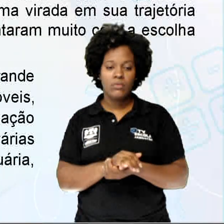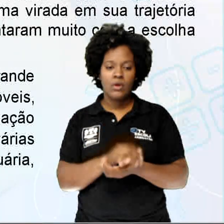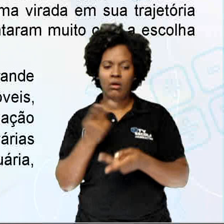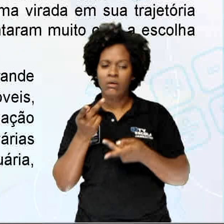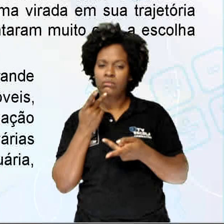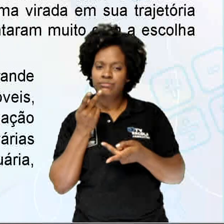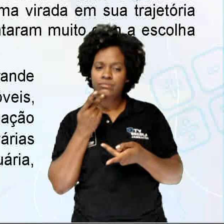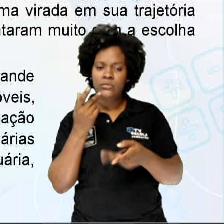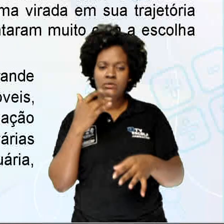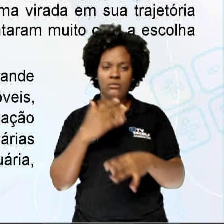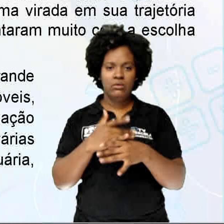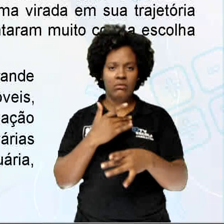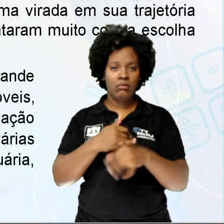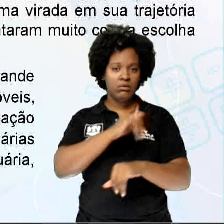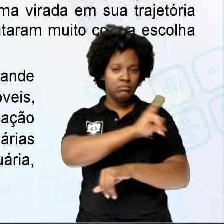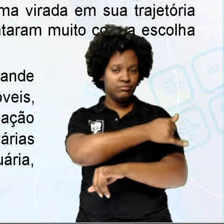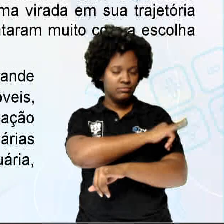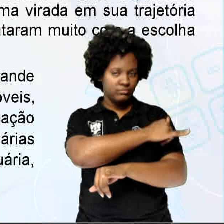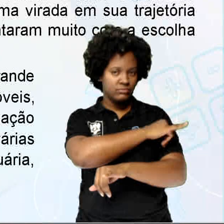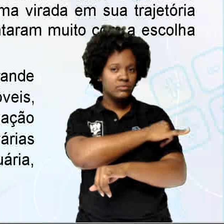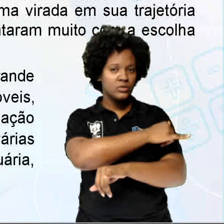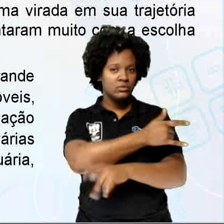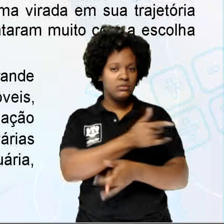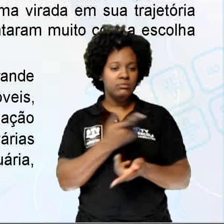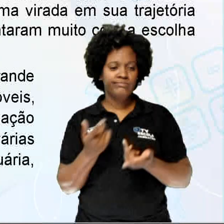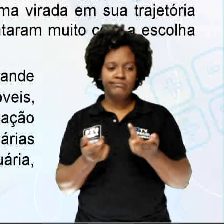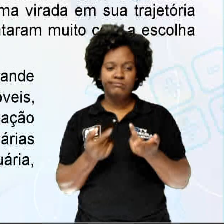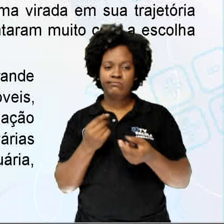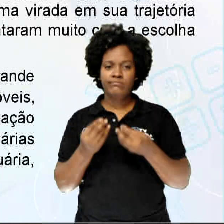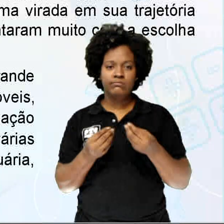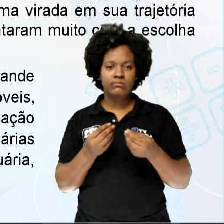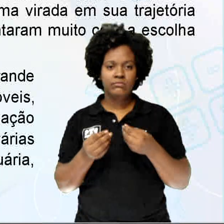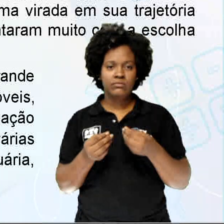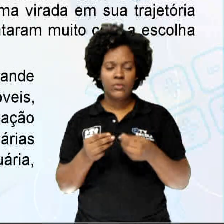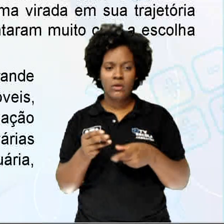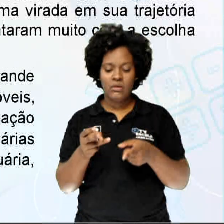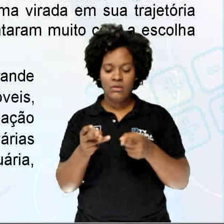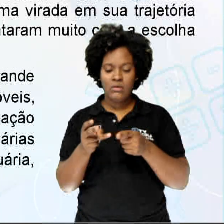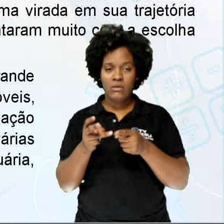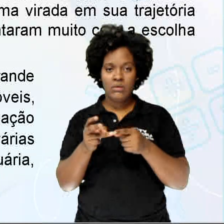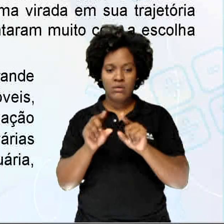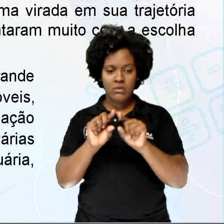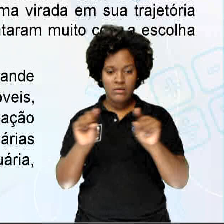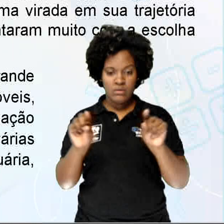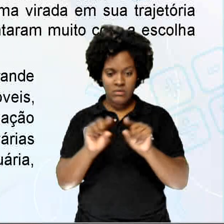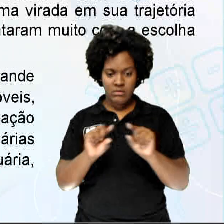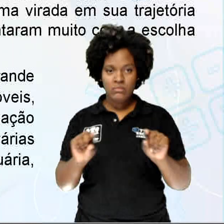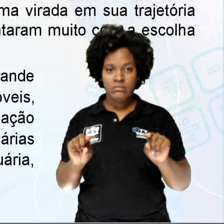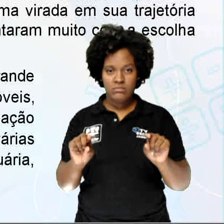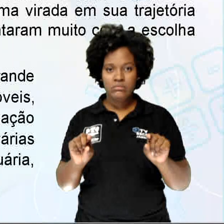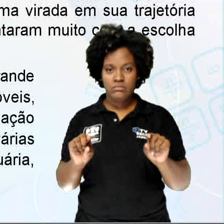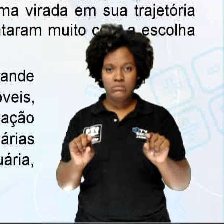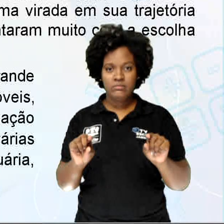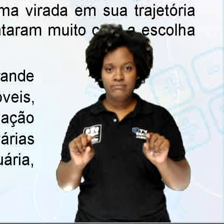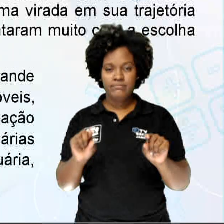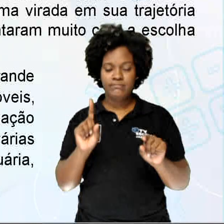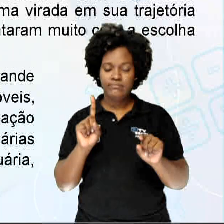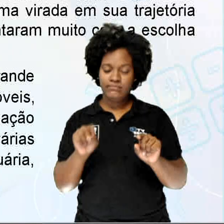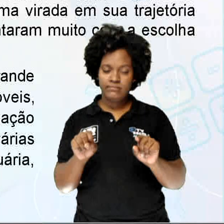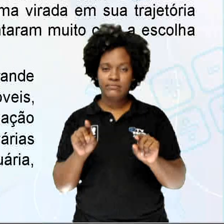da cidade do Rio de Janeiro, ele bota na terceira linha, está na tela de vocês, e temos aí o